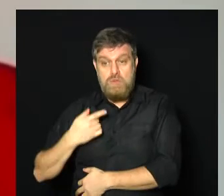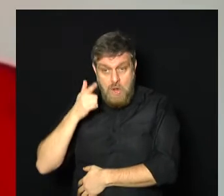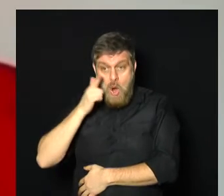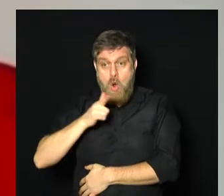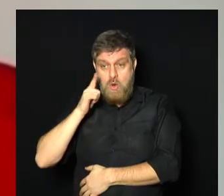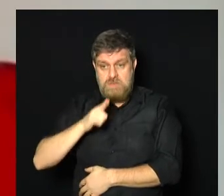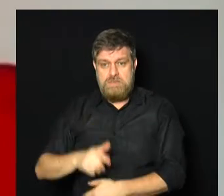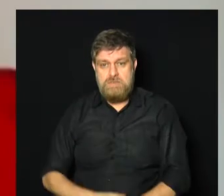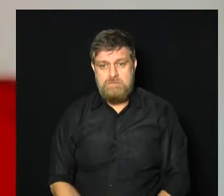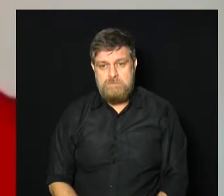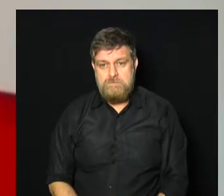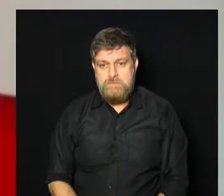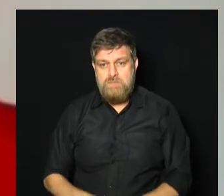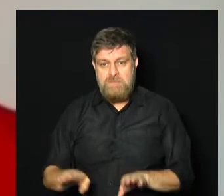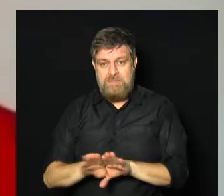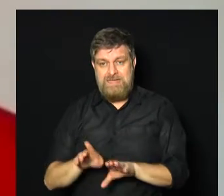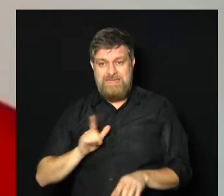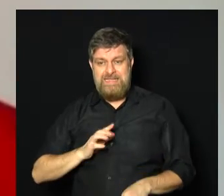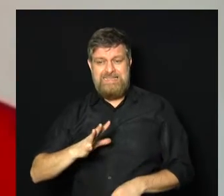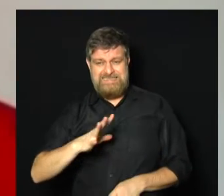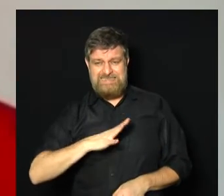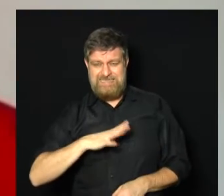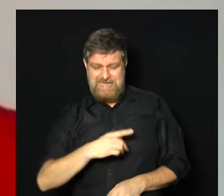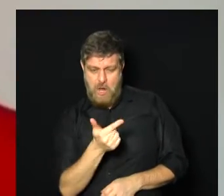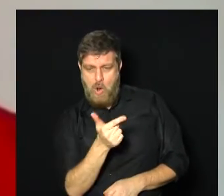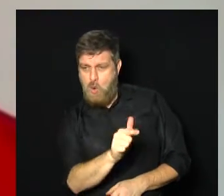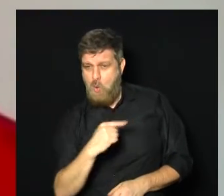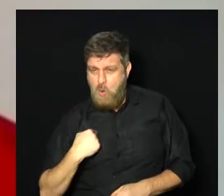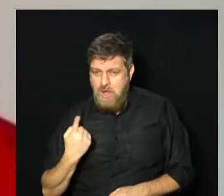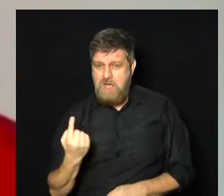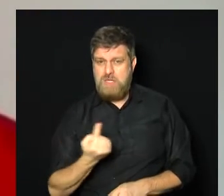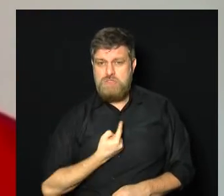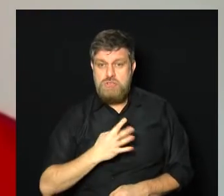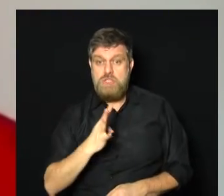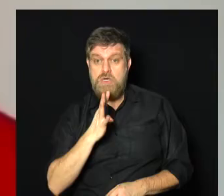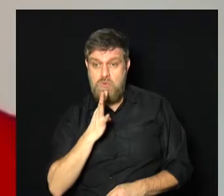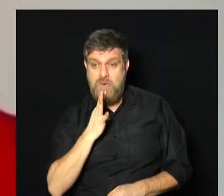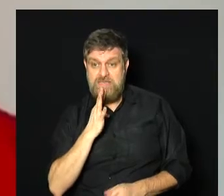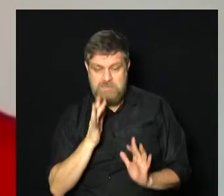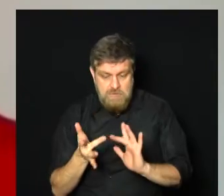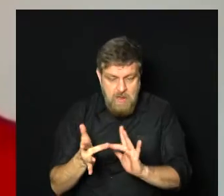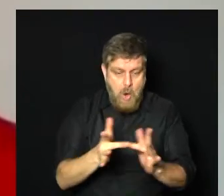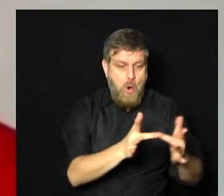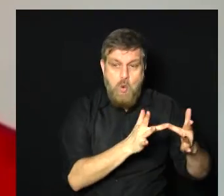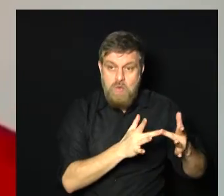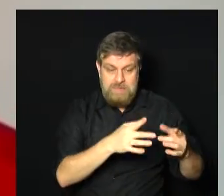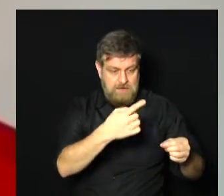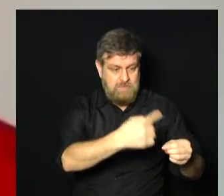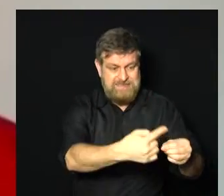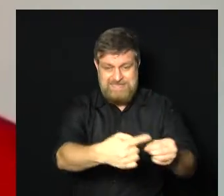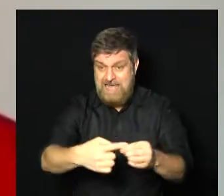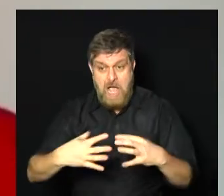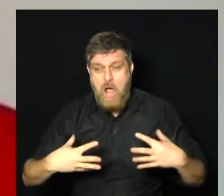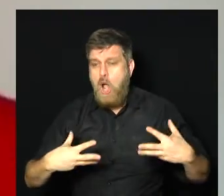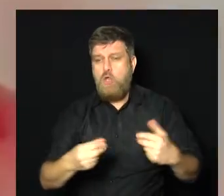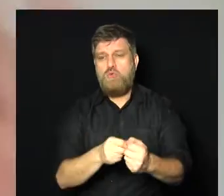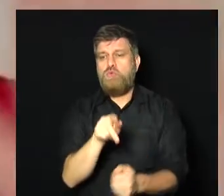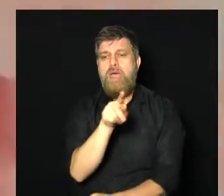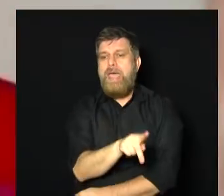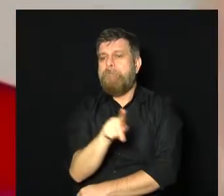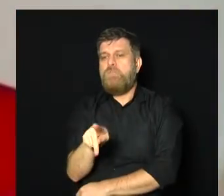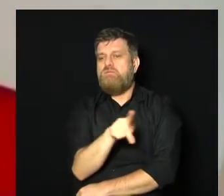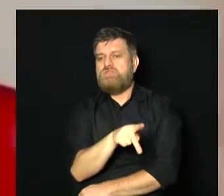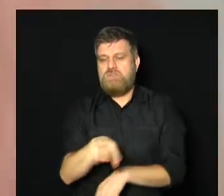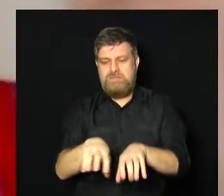reunir. Tem outras cidades, nessa caminhada nossa, nós conhecemos outras cidades que hoje são todas professoras, não tem essa